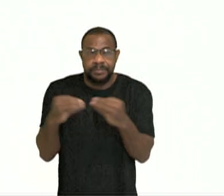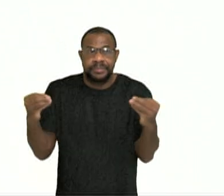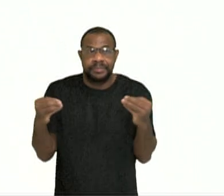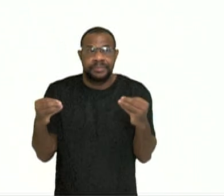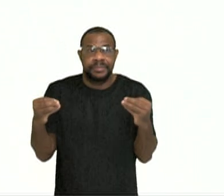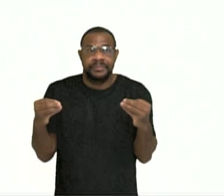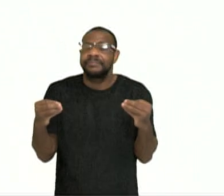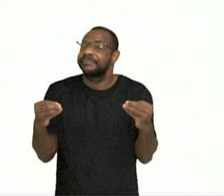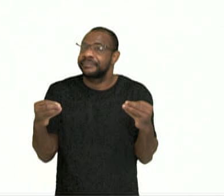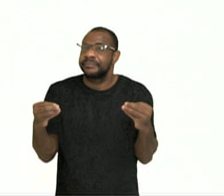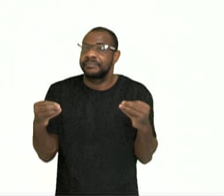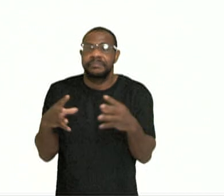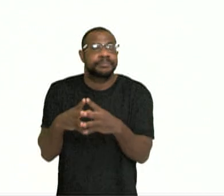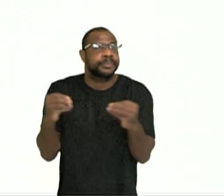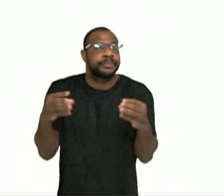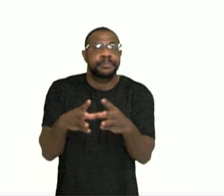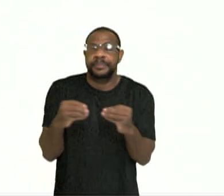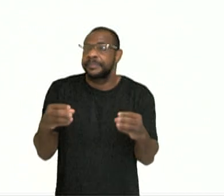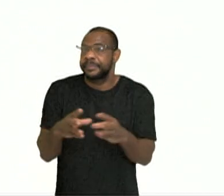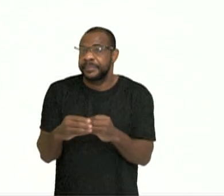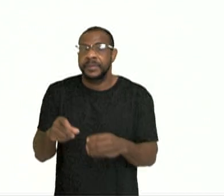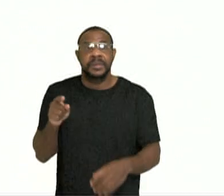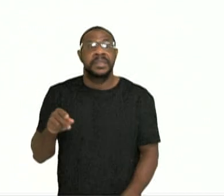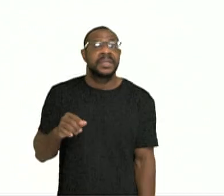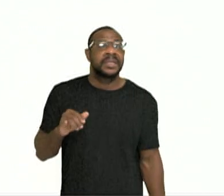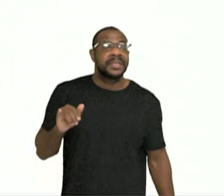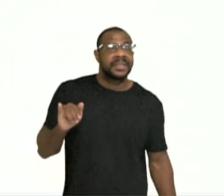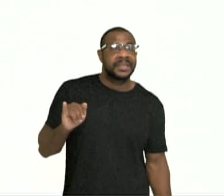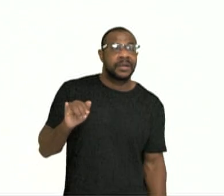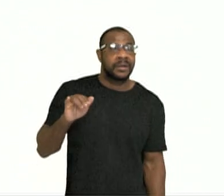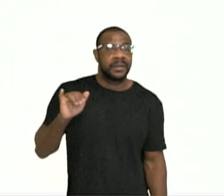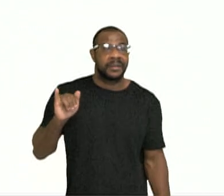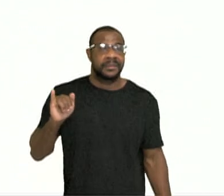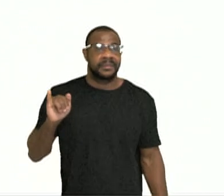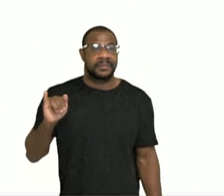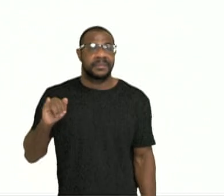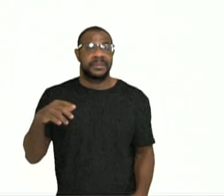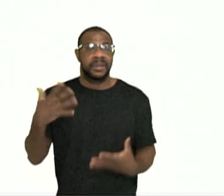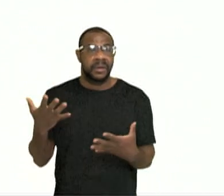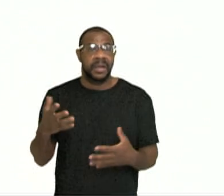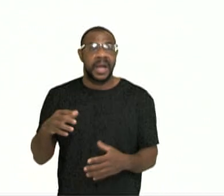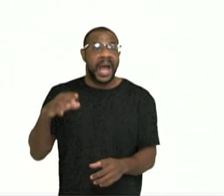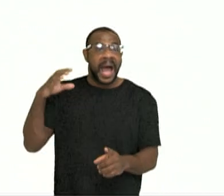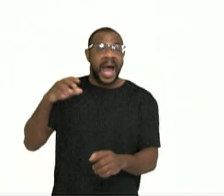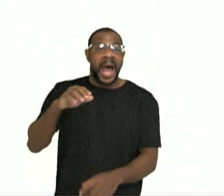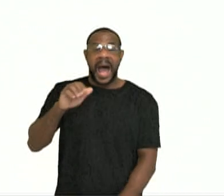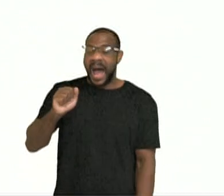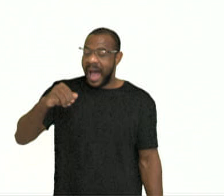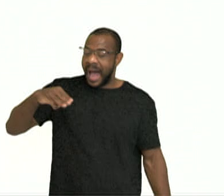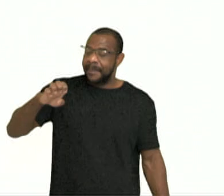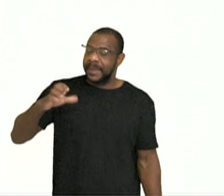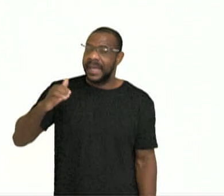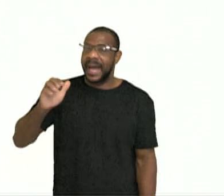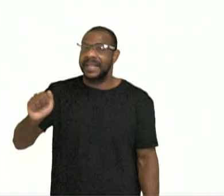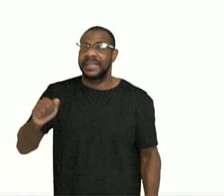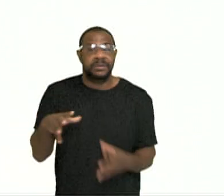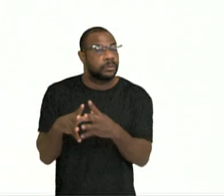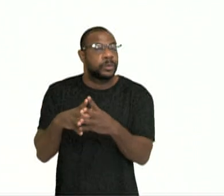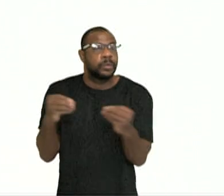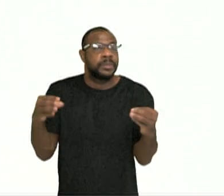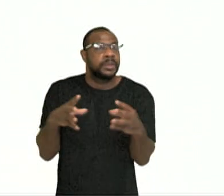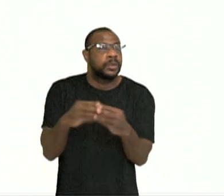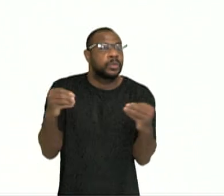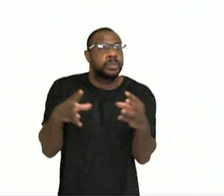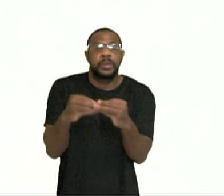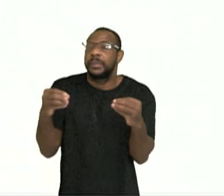em extinção? Você sabe o que é isso? Então, a ameaça de desaparecer, de não haver mais